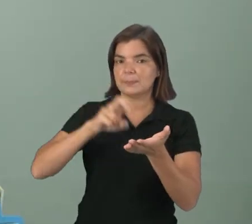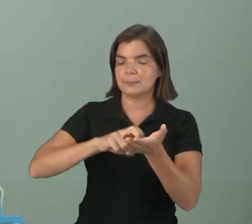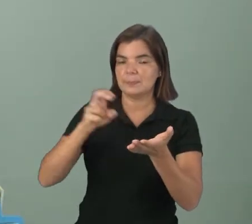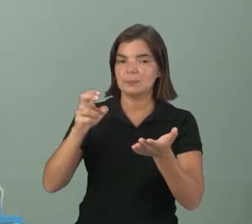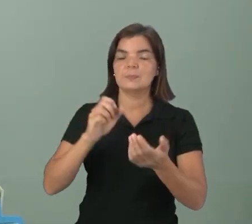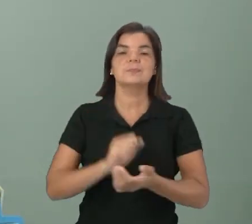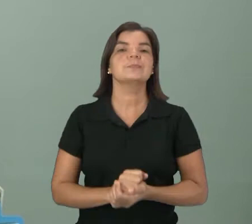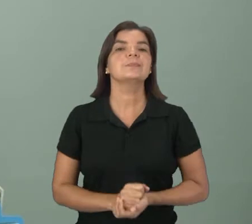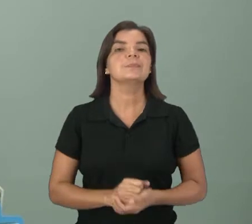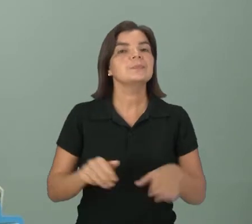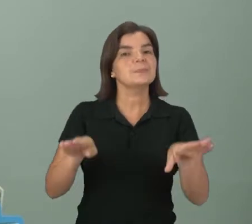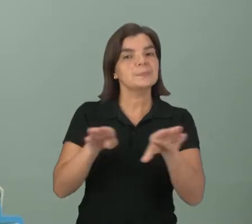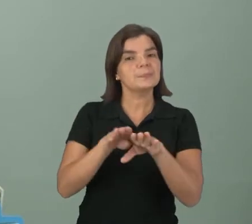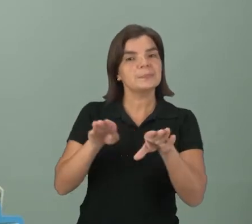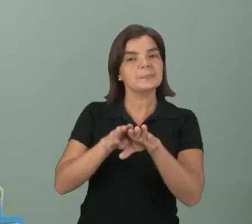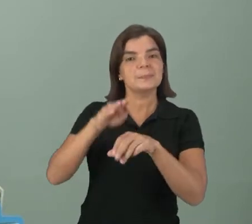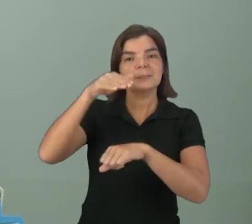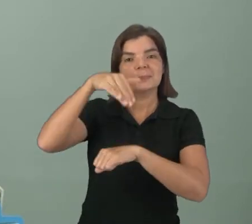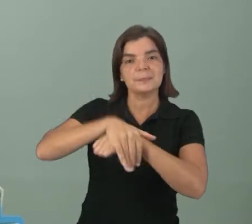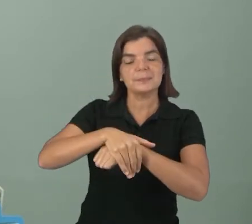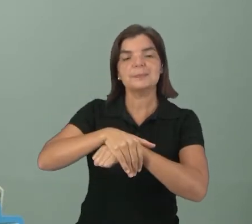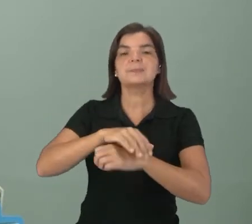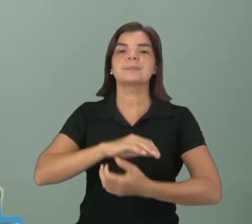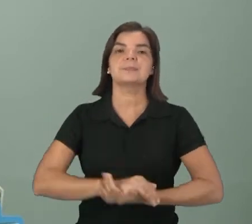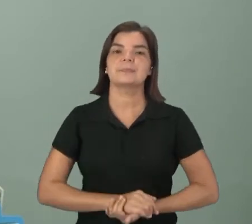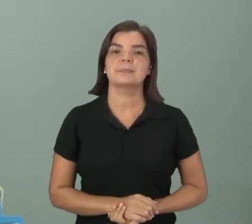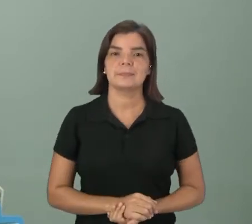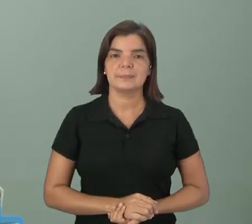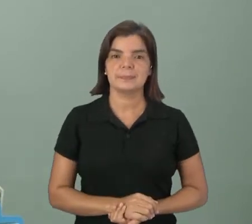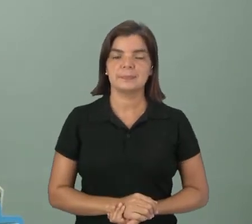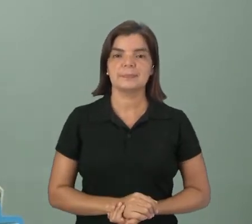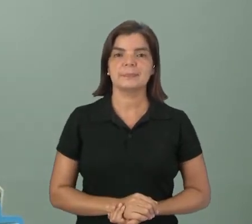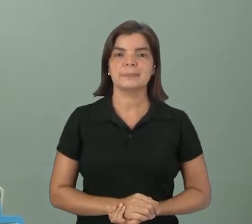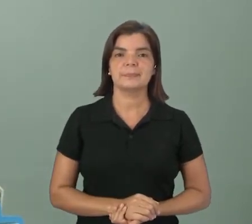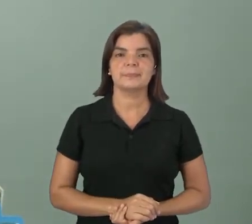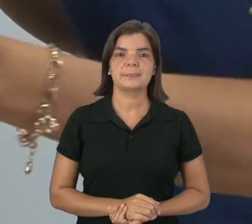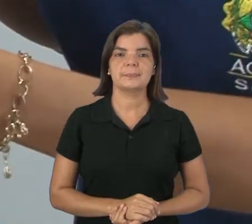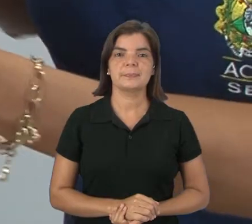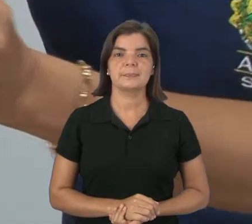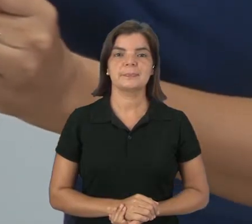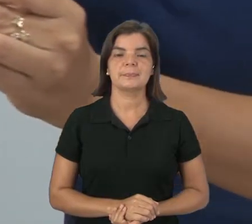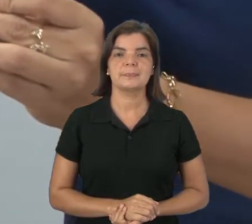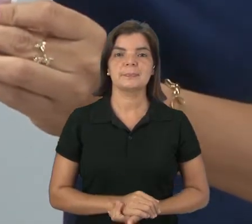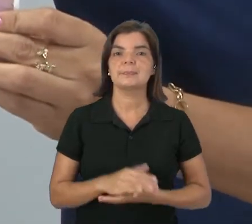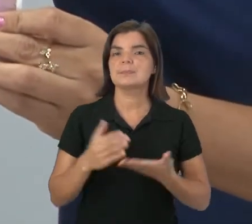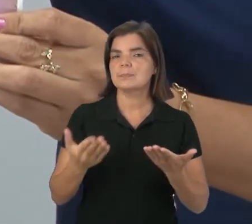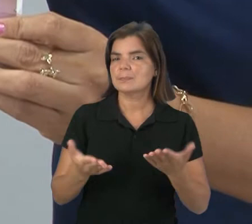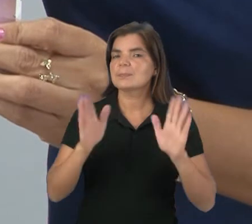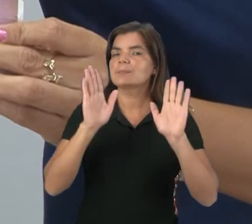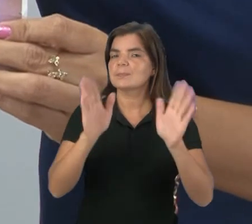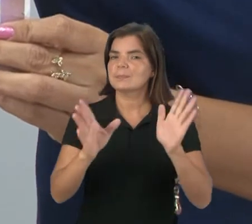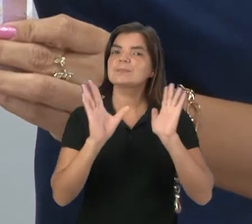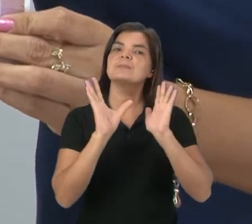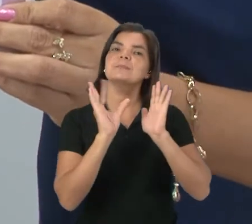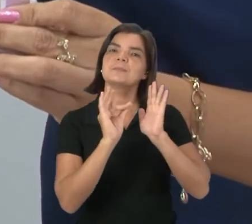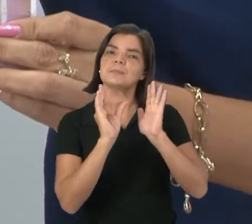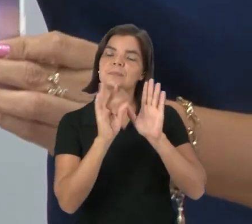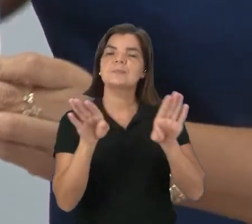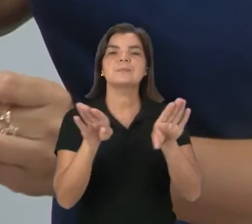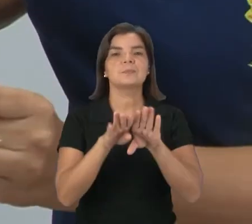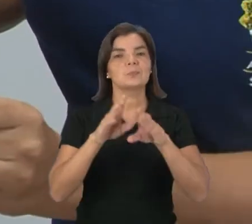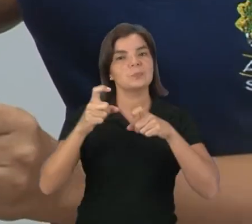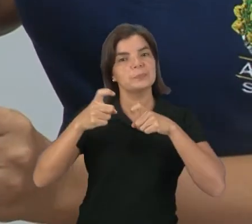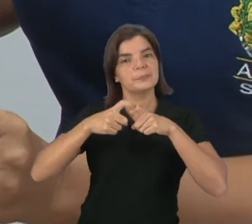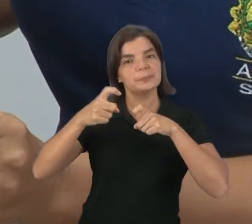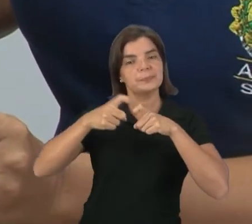é do dia ou noturno que a noite certo então como já colocamos aqui